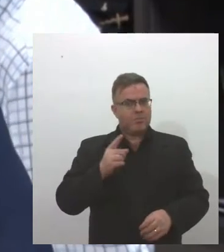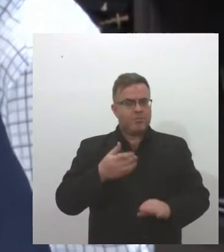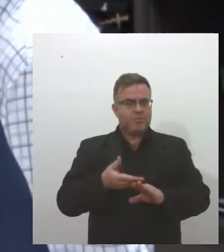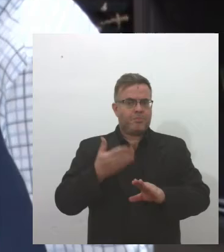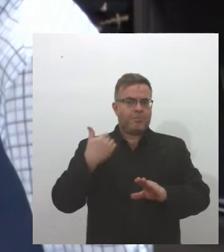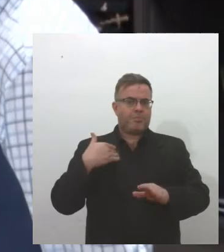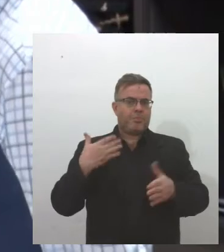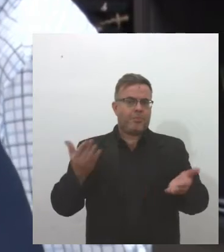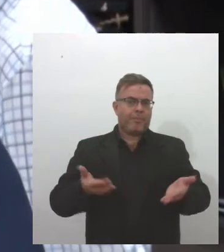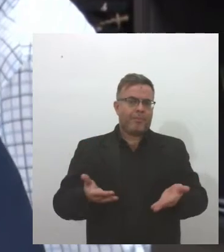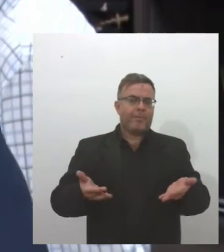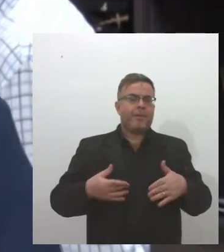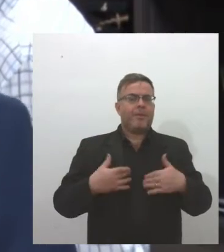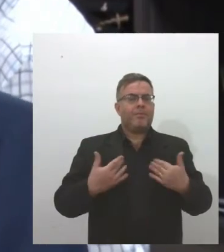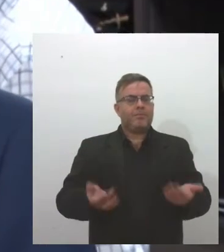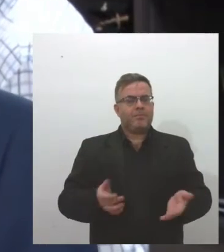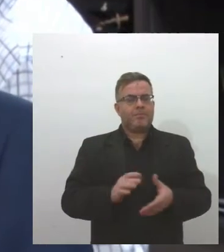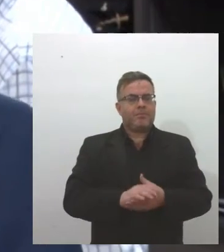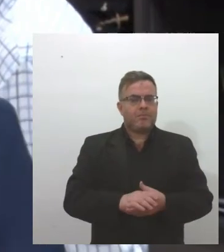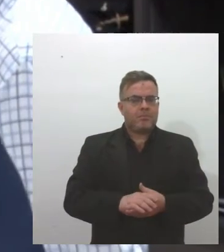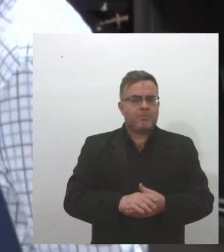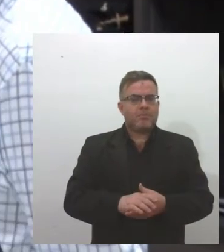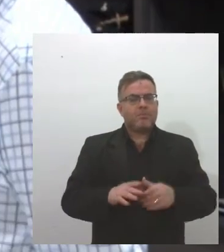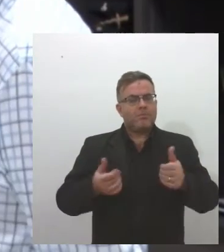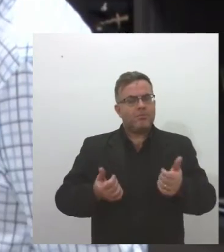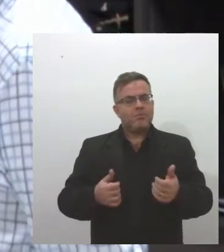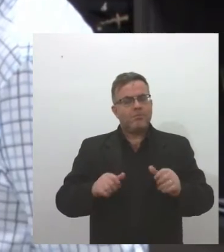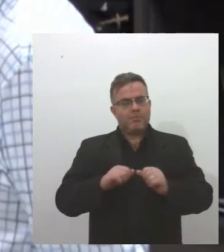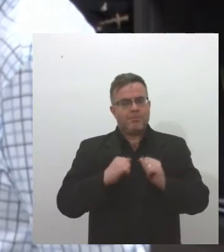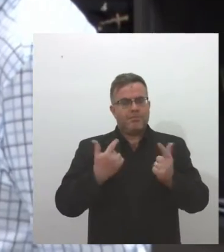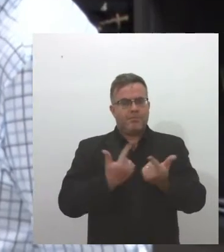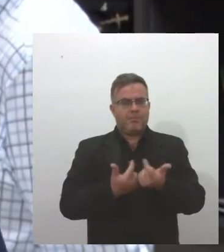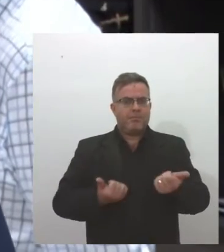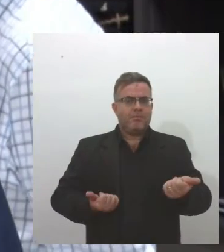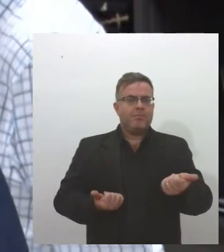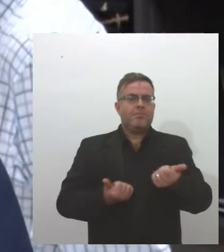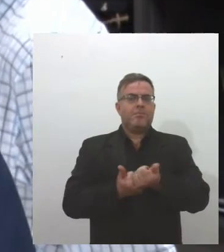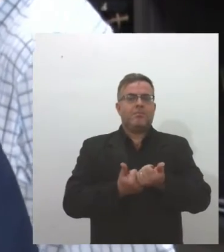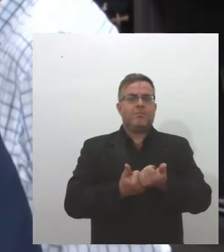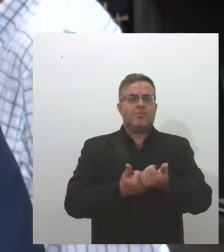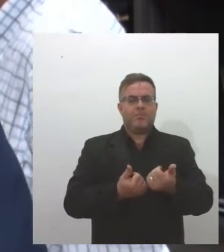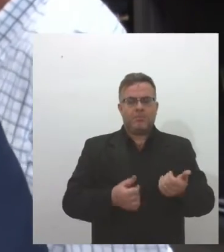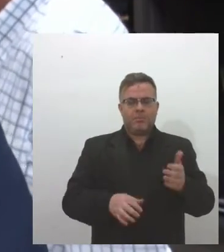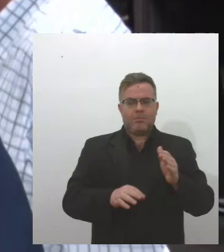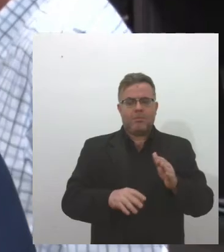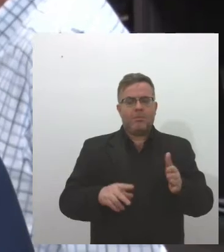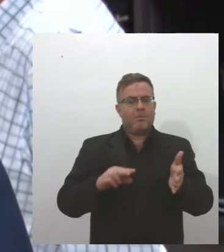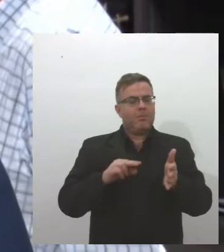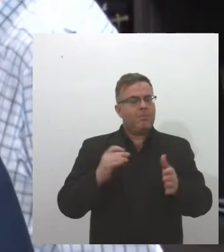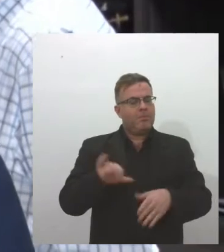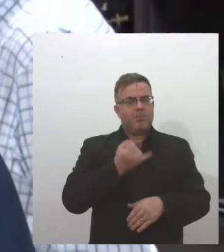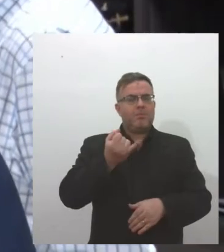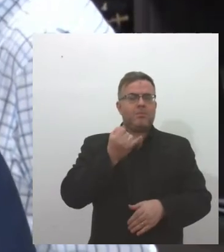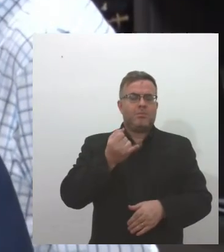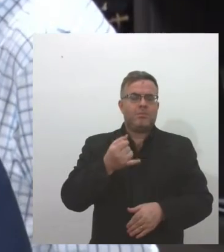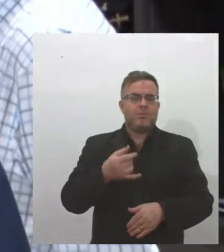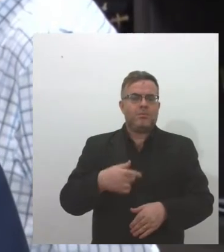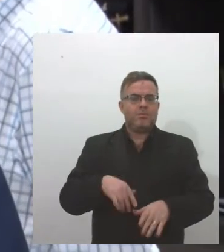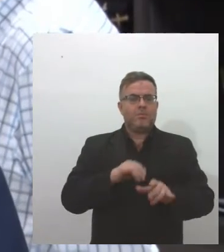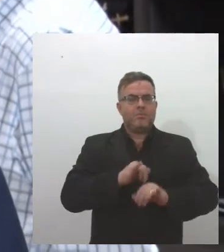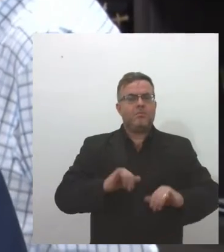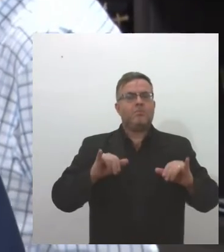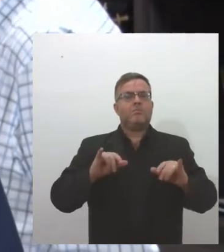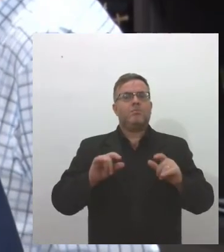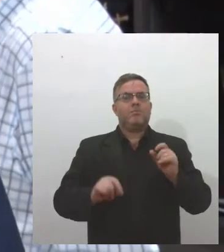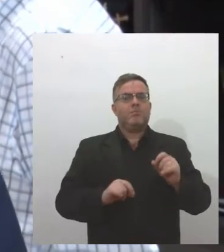diferente, né, de um cenário diferente, mas o apoio dessa casa, ela representa muito para esses dois órgãos, que, como eu disse, é um largo